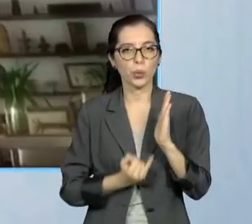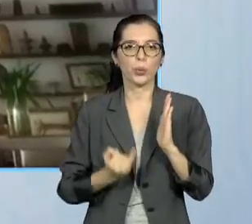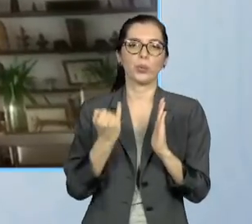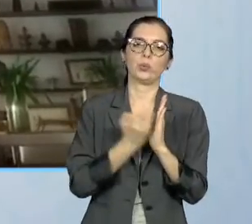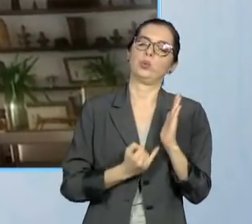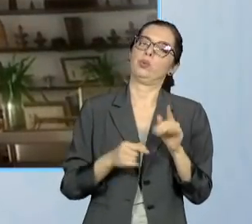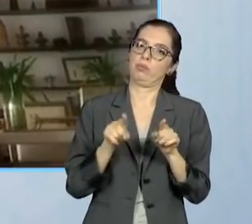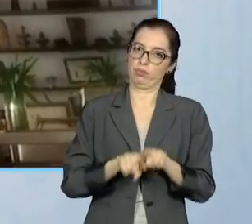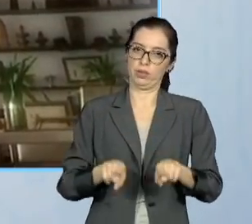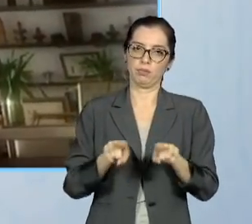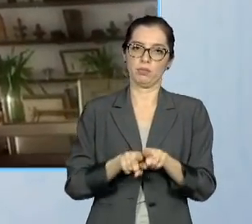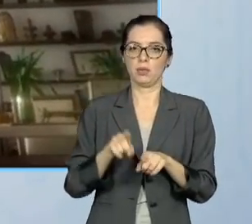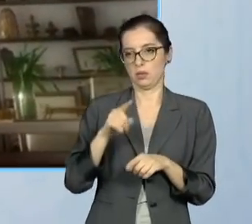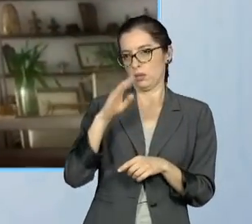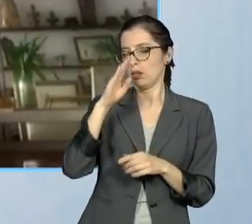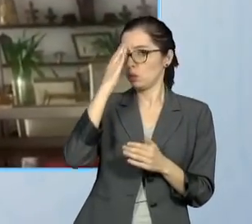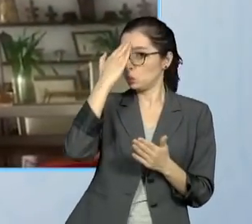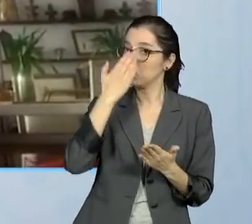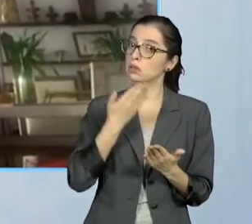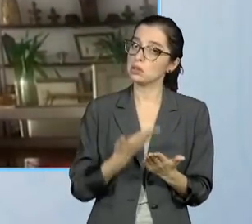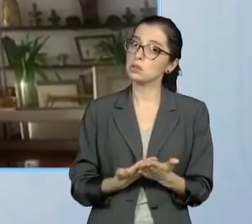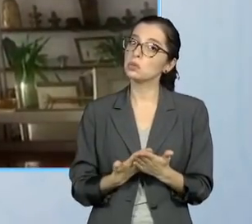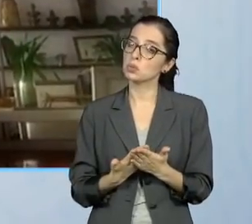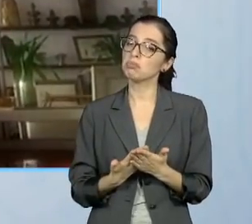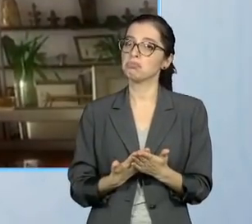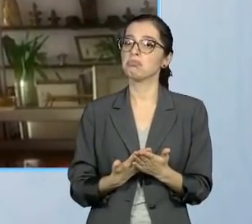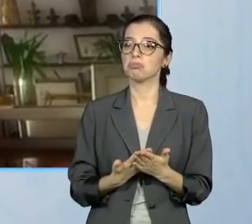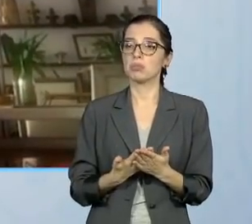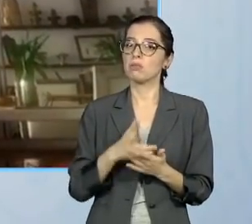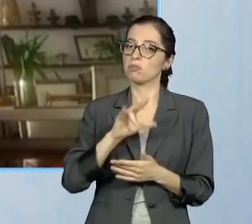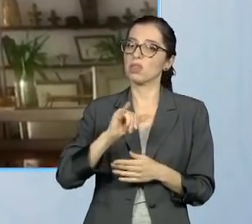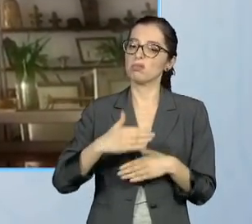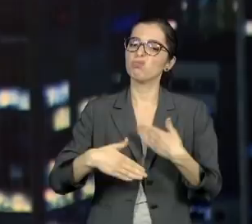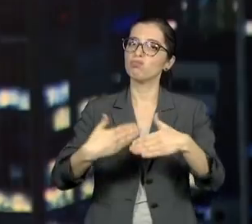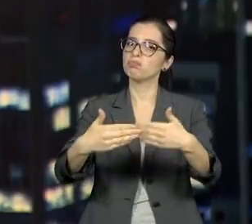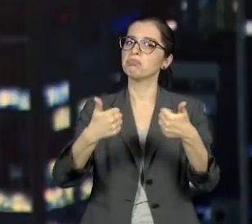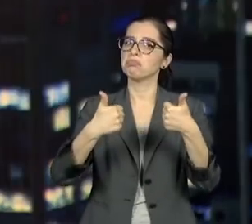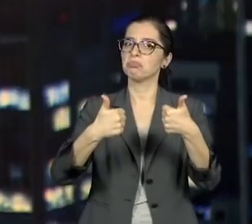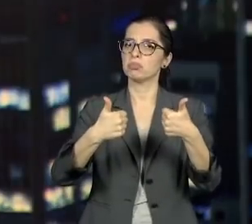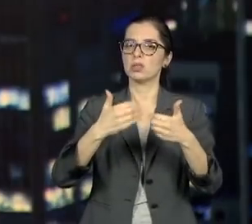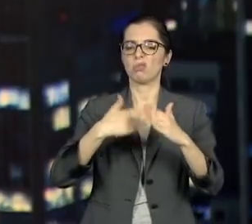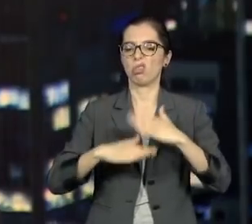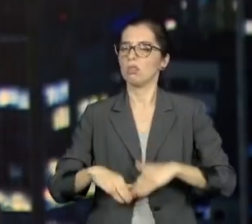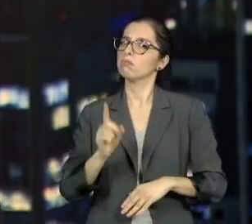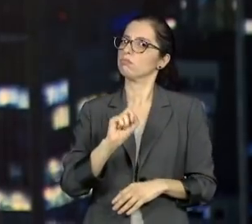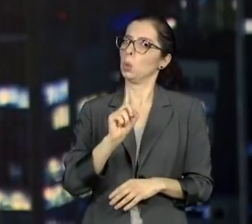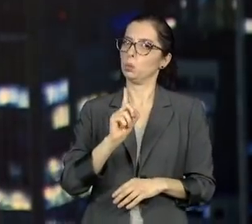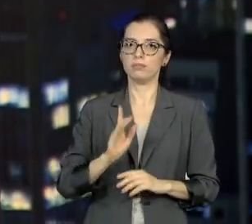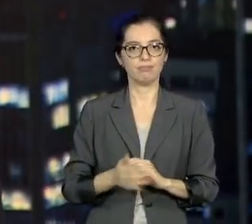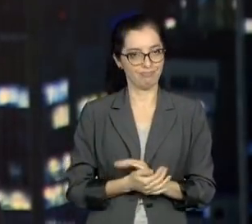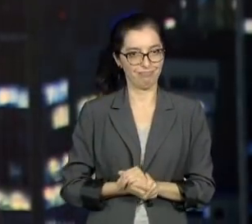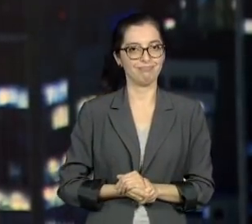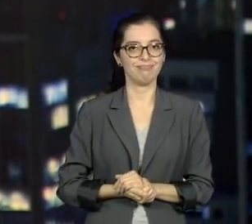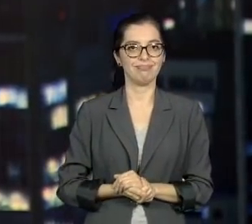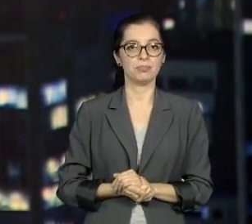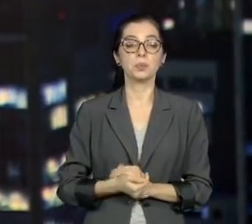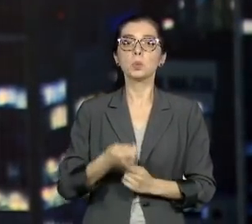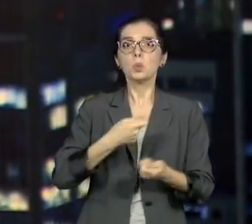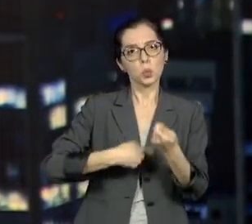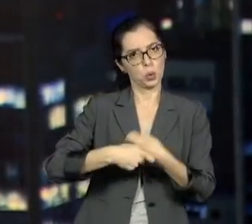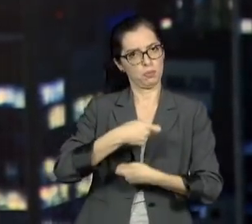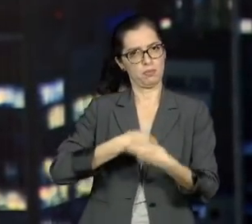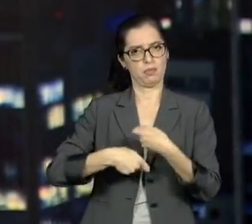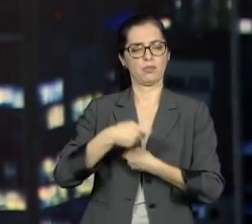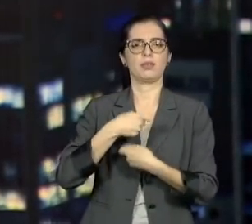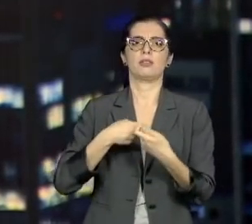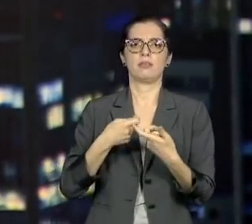creio que haja nenhum efeito negativo na relação comercial. Na área comercial é pragmatismo, né?